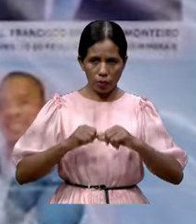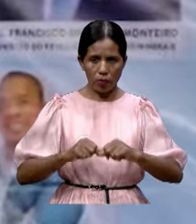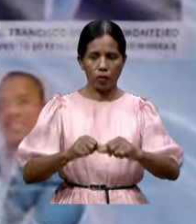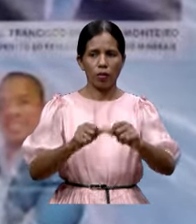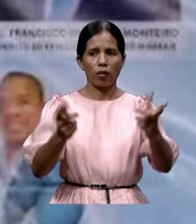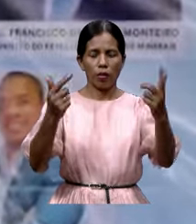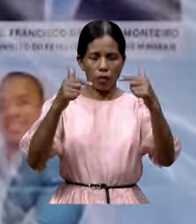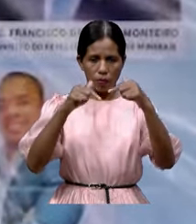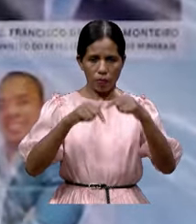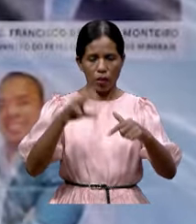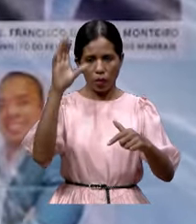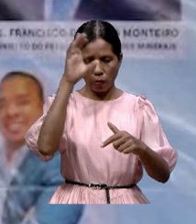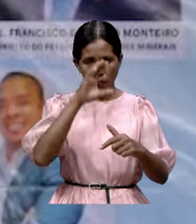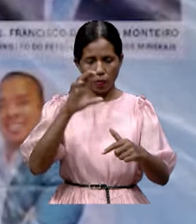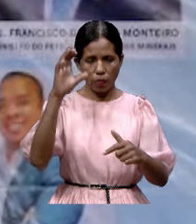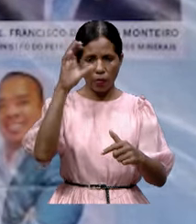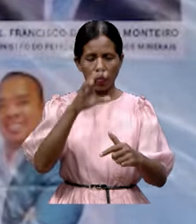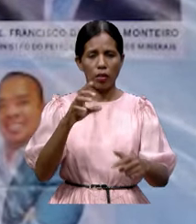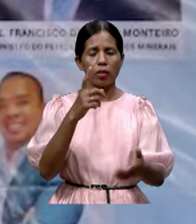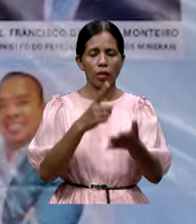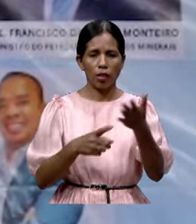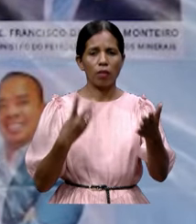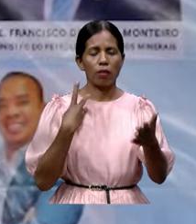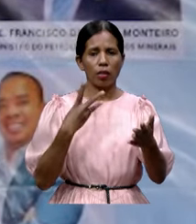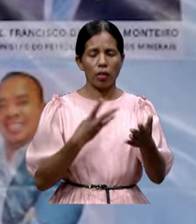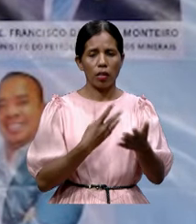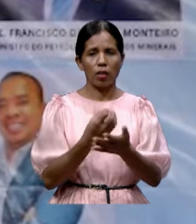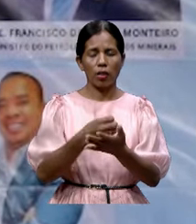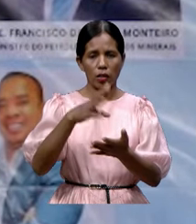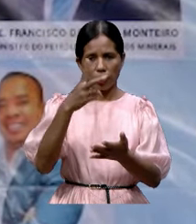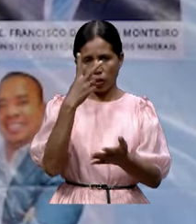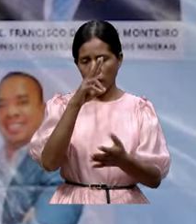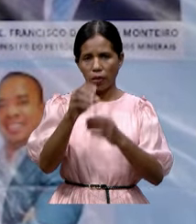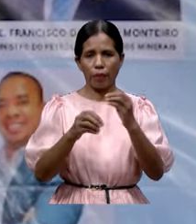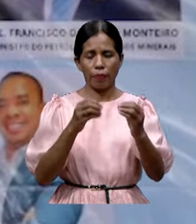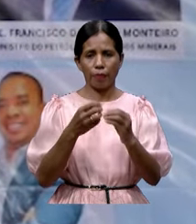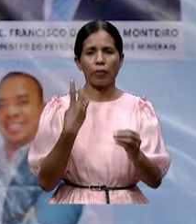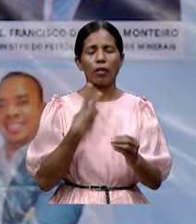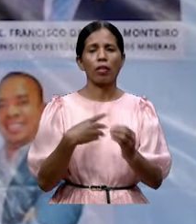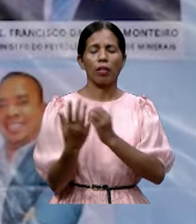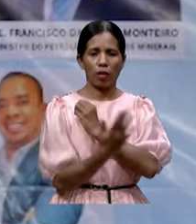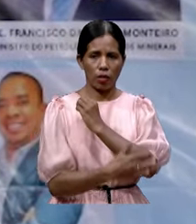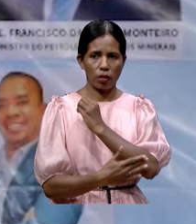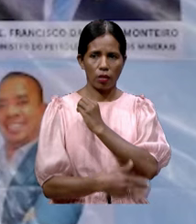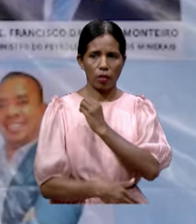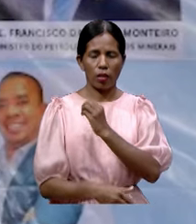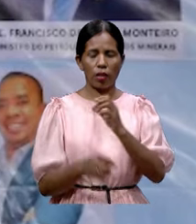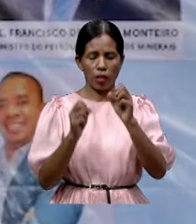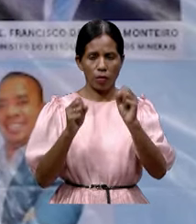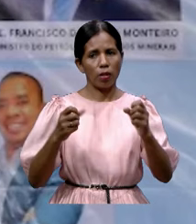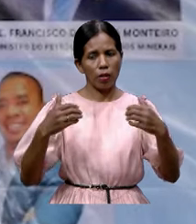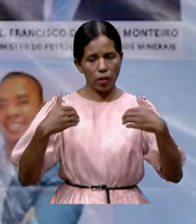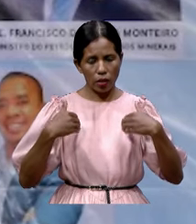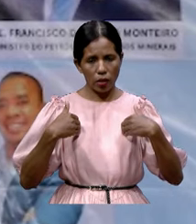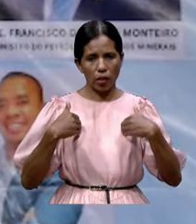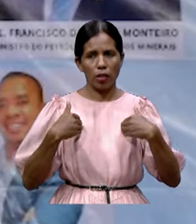mais buca, mais doto, a tu harekata e tenerane, vale a pena falar a tu